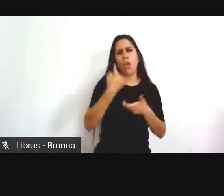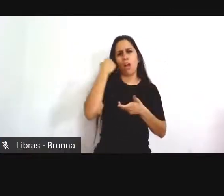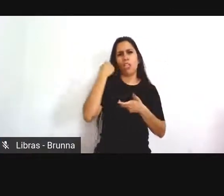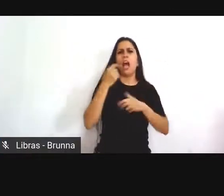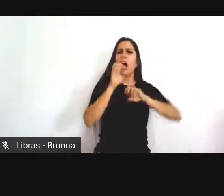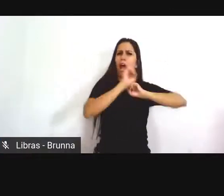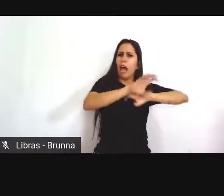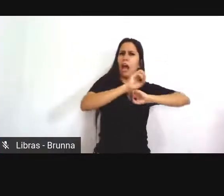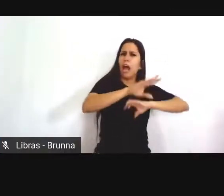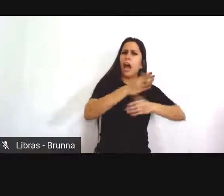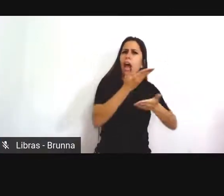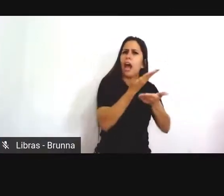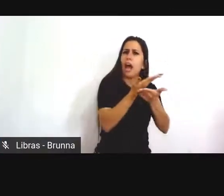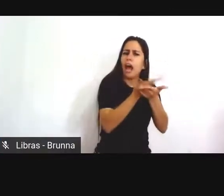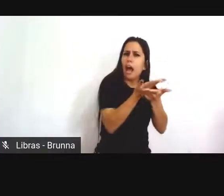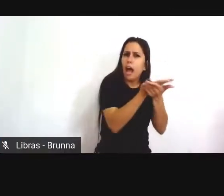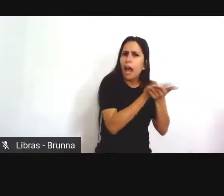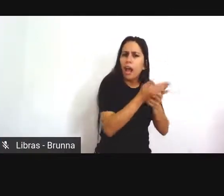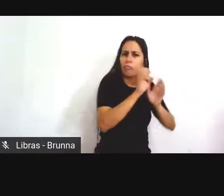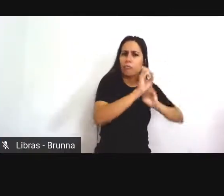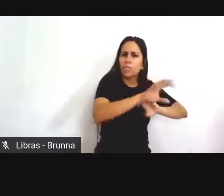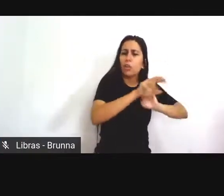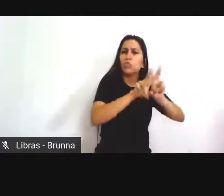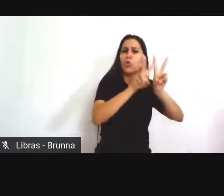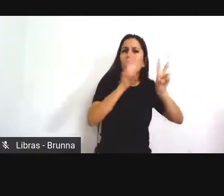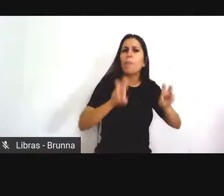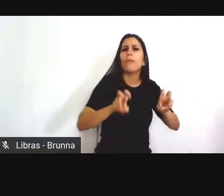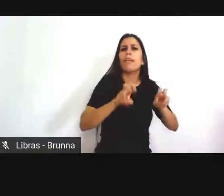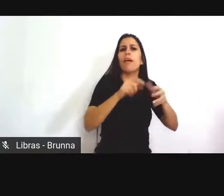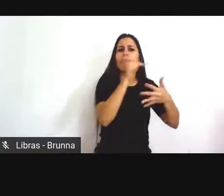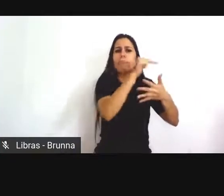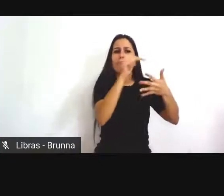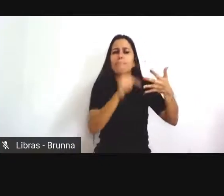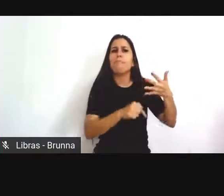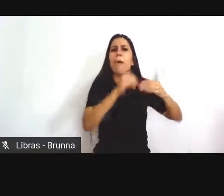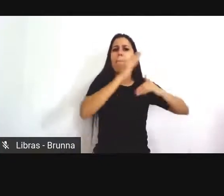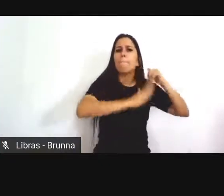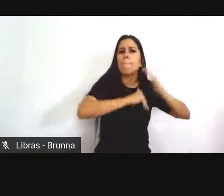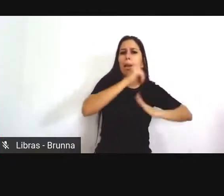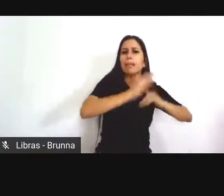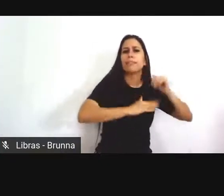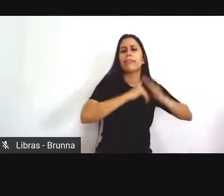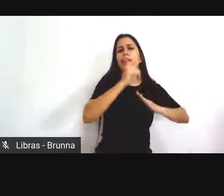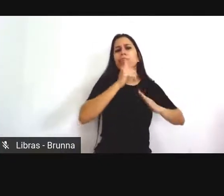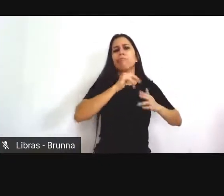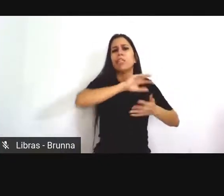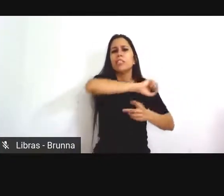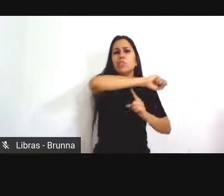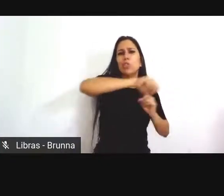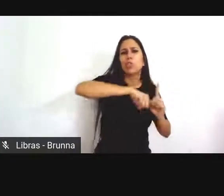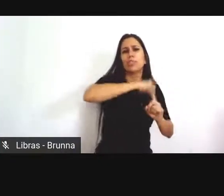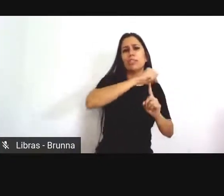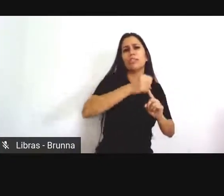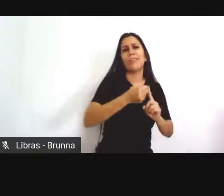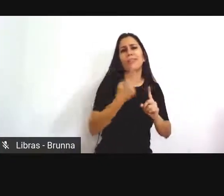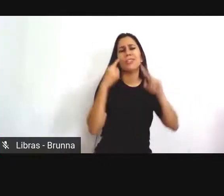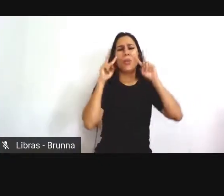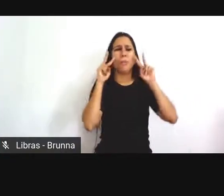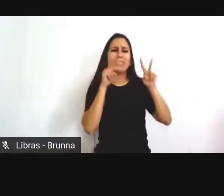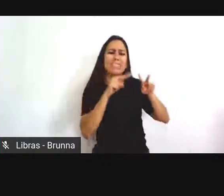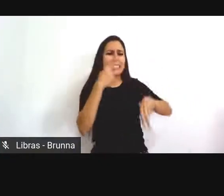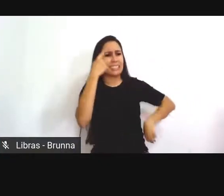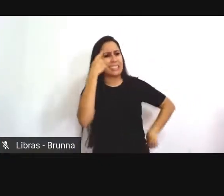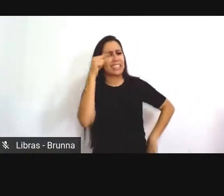práticos, orçamento, fiscalização, mas estava vazio, estava de uma certa forma rasa,